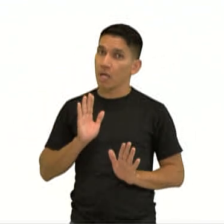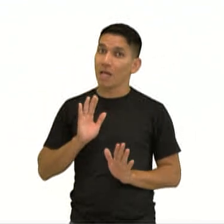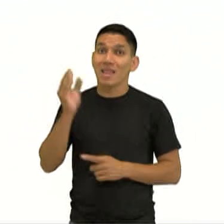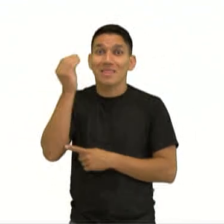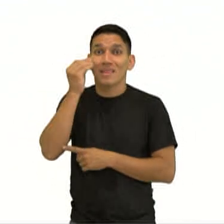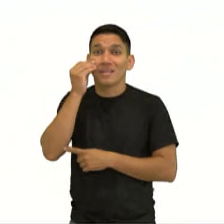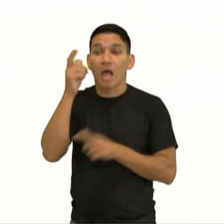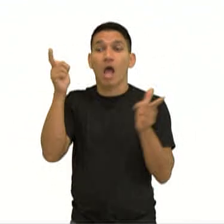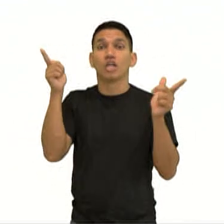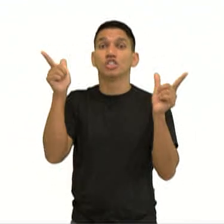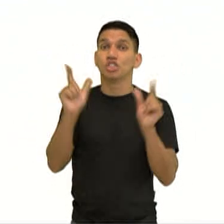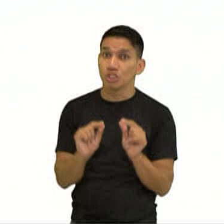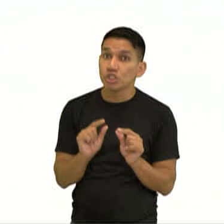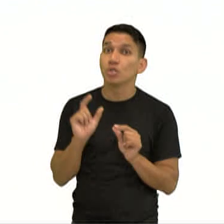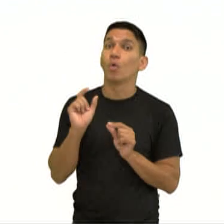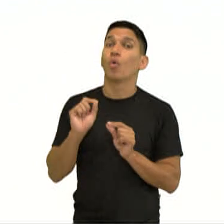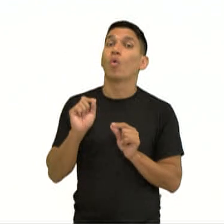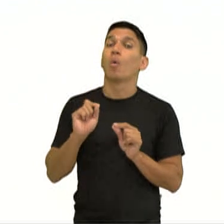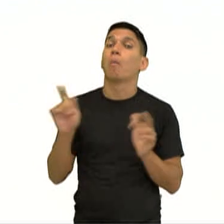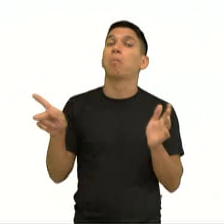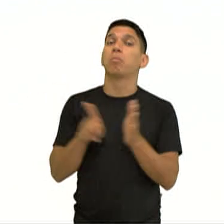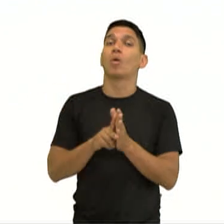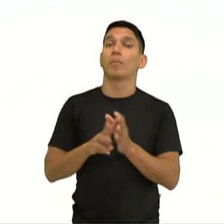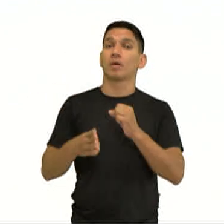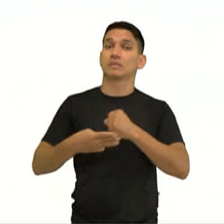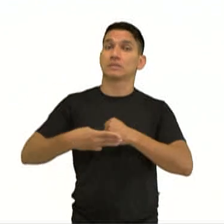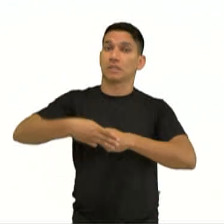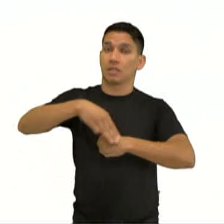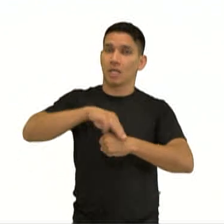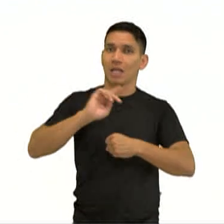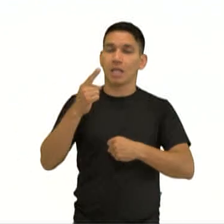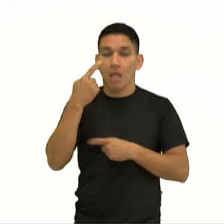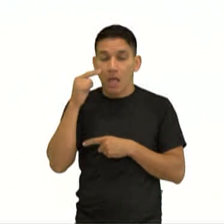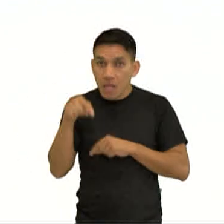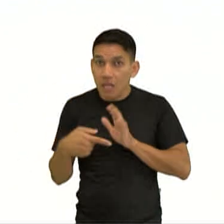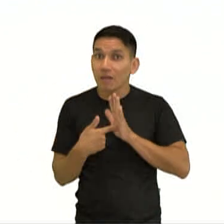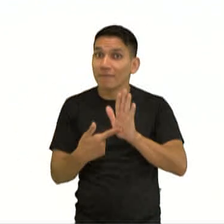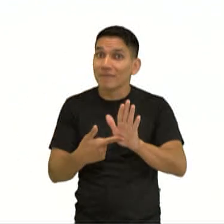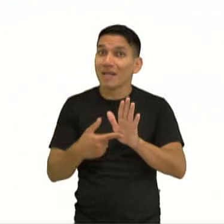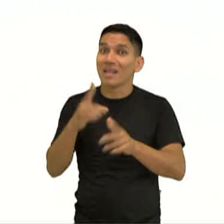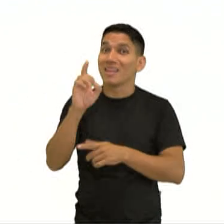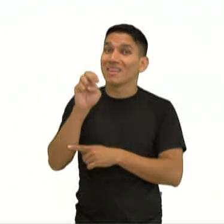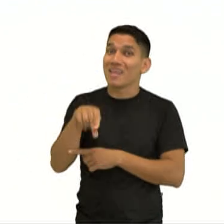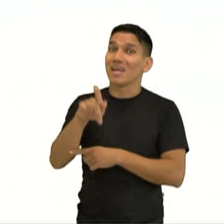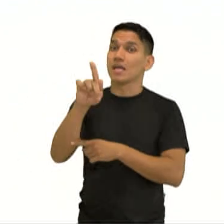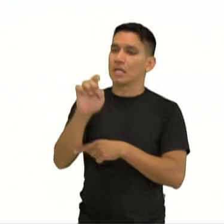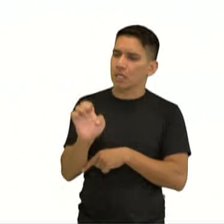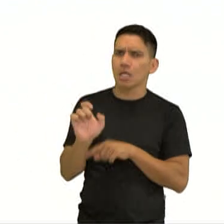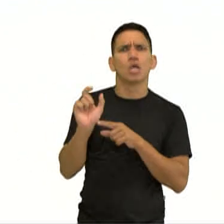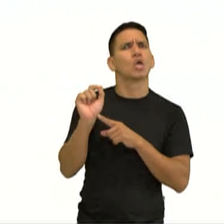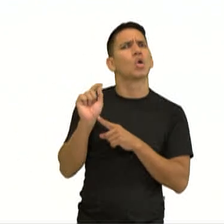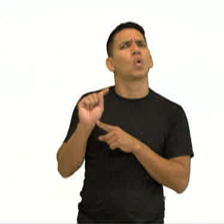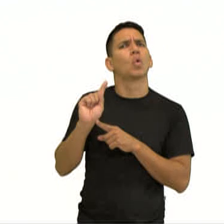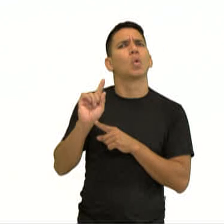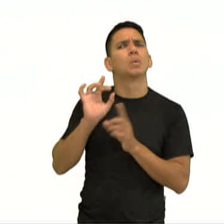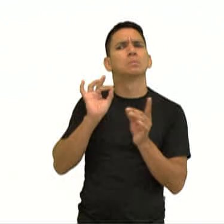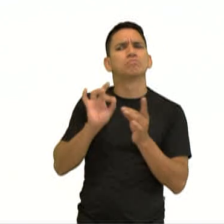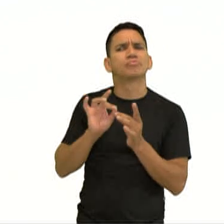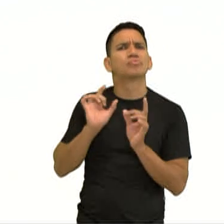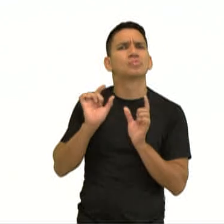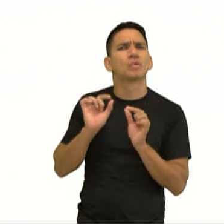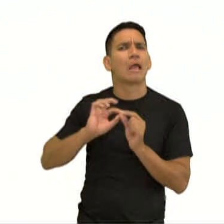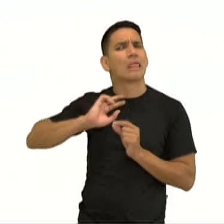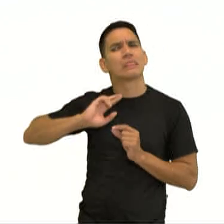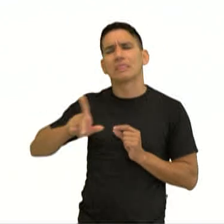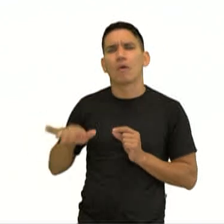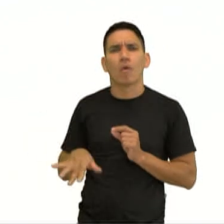incidência da dengue. Então, esse exercício fala da dengue, exceto o que não é uma